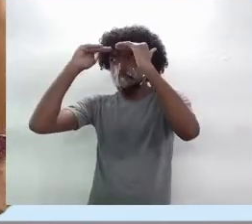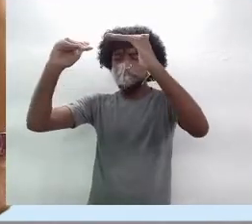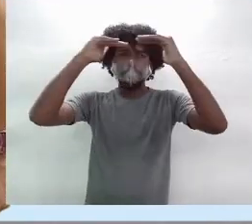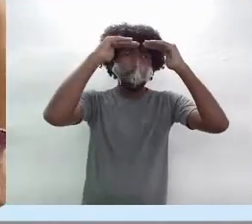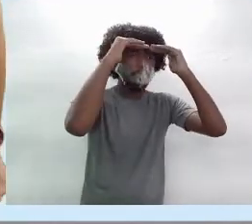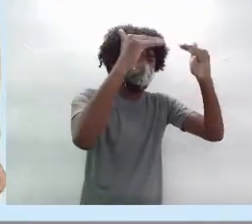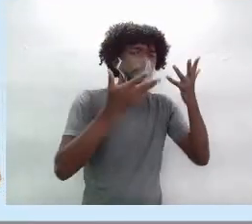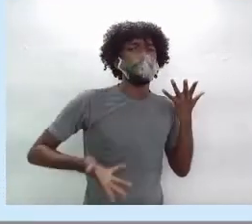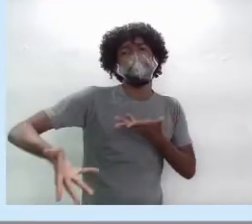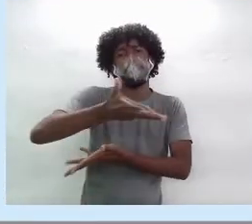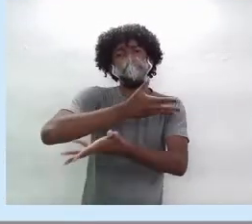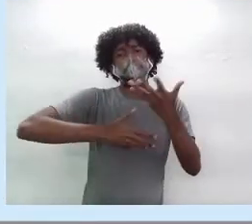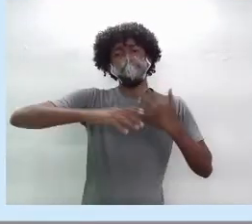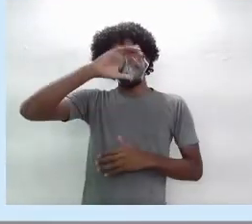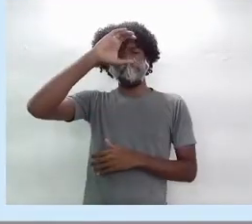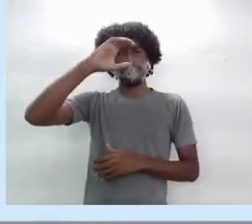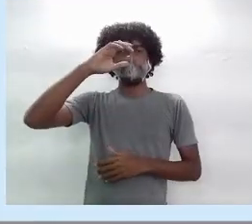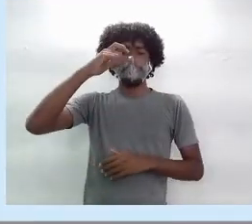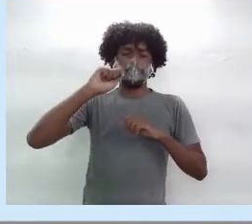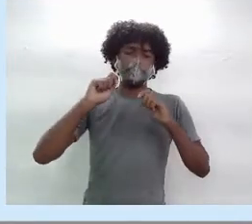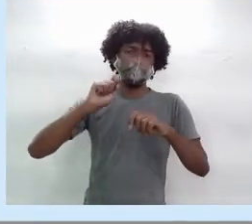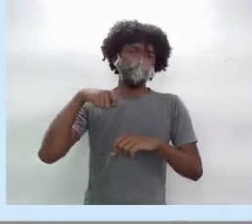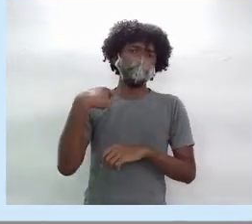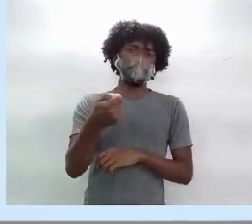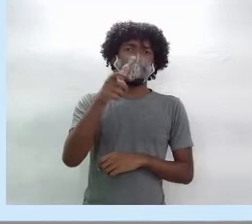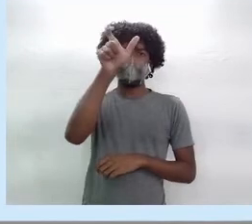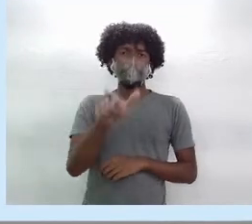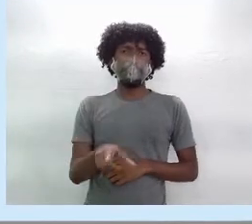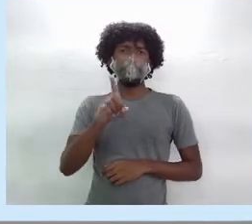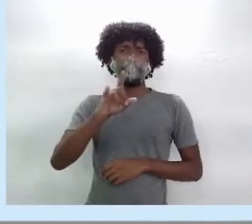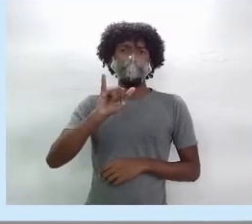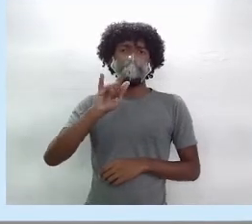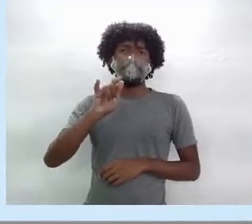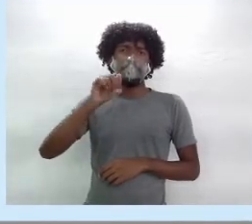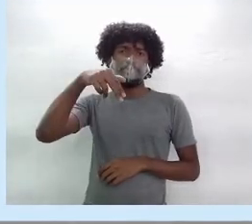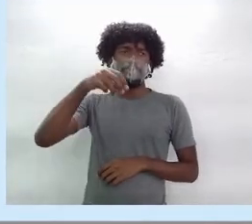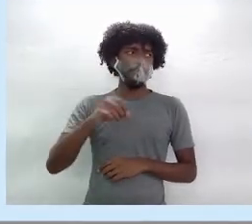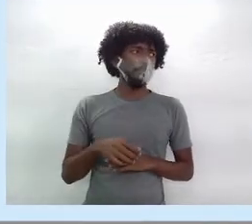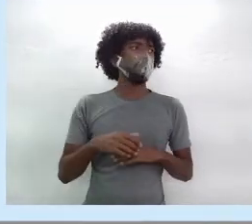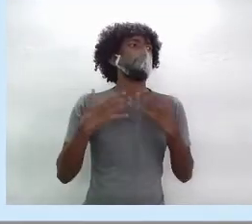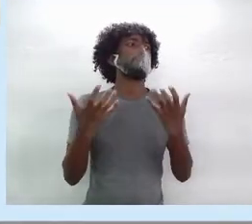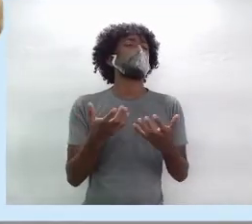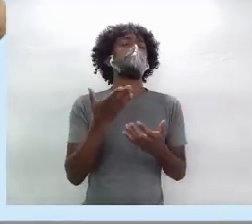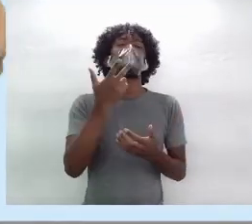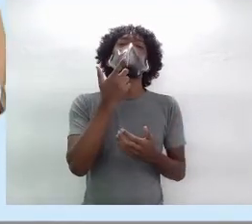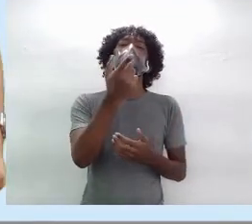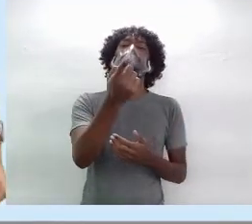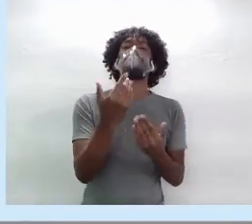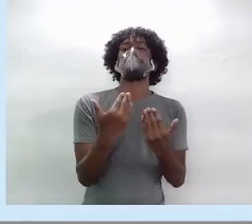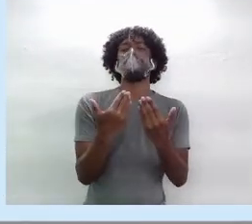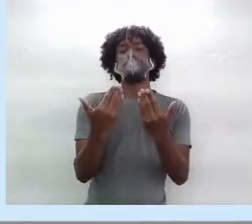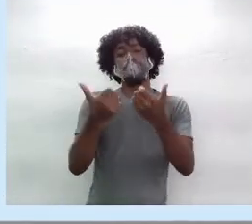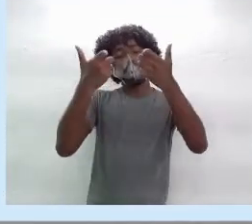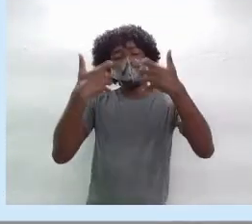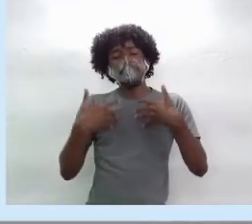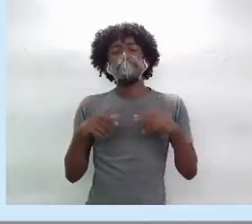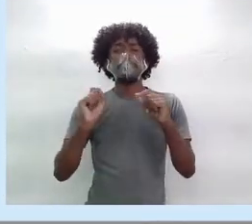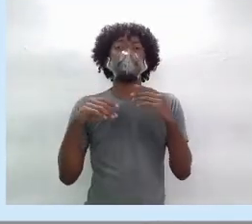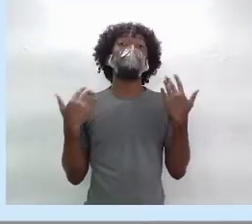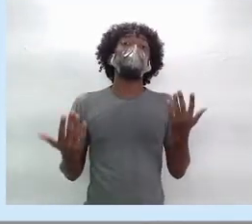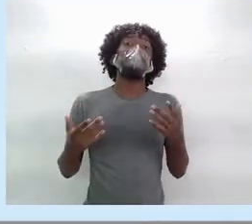sua dignidade. Eu gostaria da seguinte questão. Vocês poderiam dizer para mim, Robson, qual é